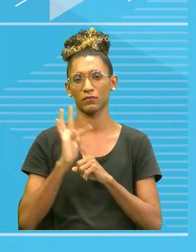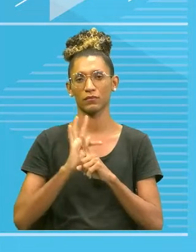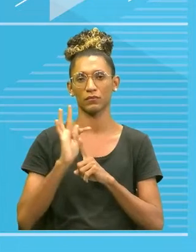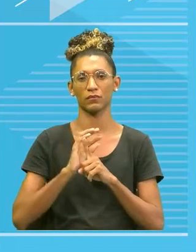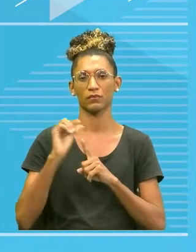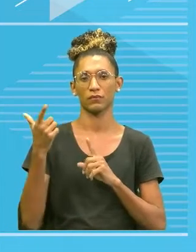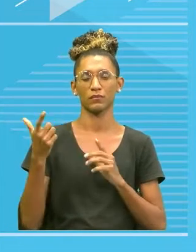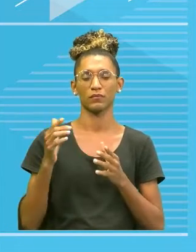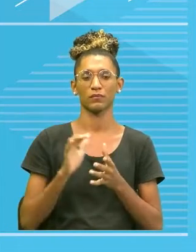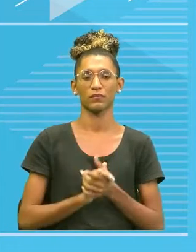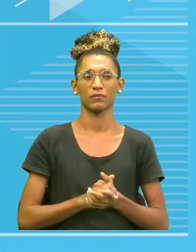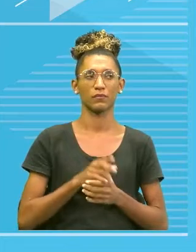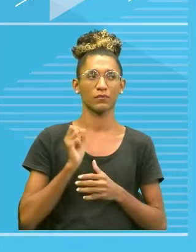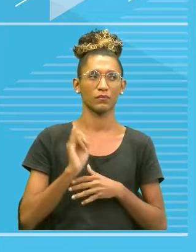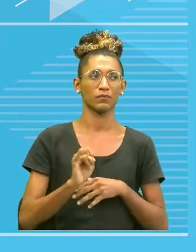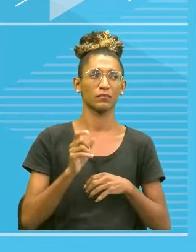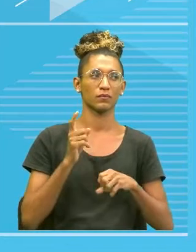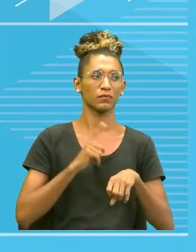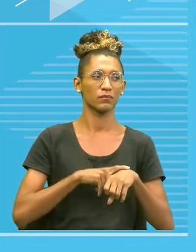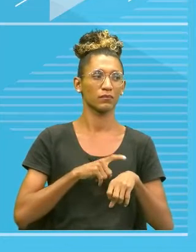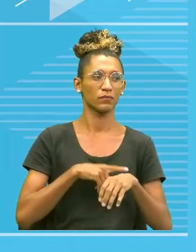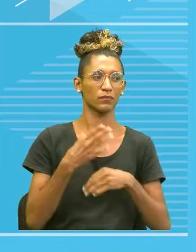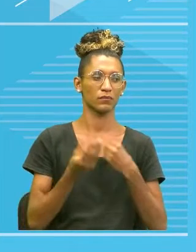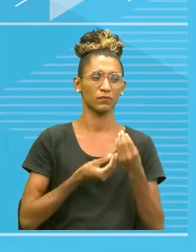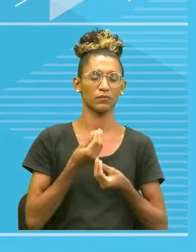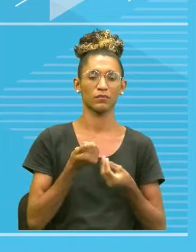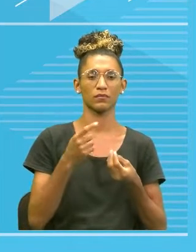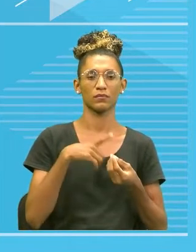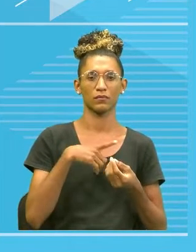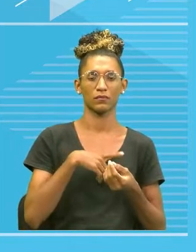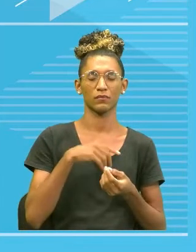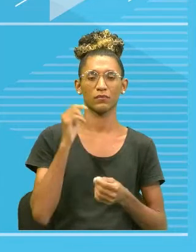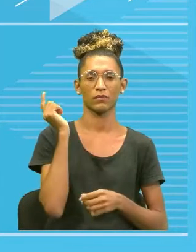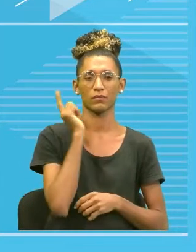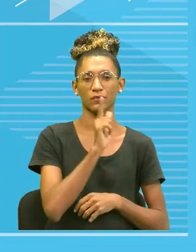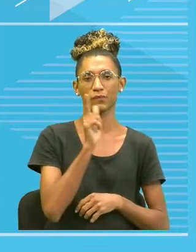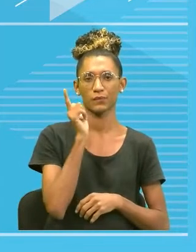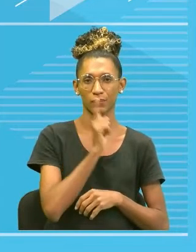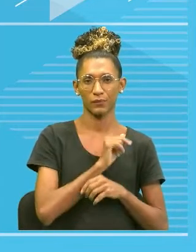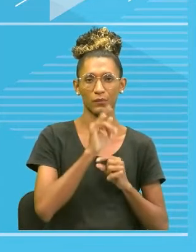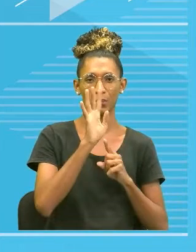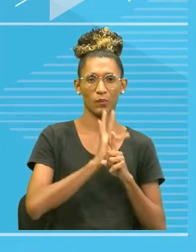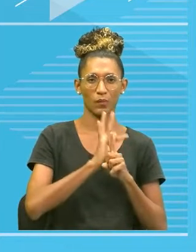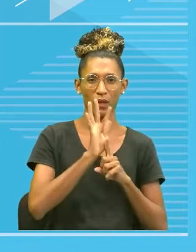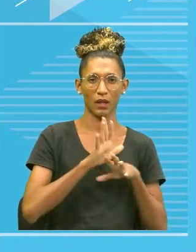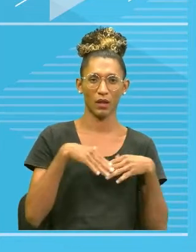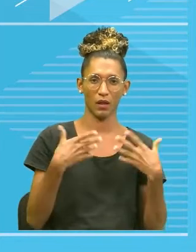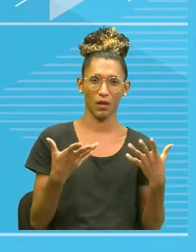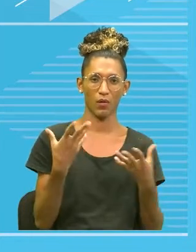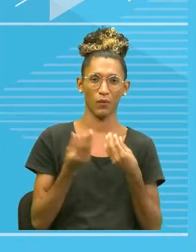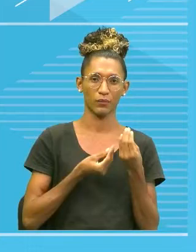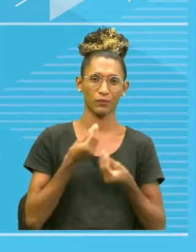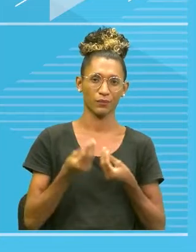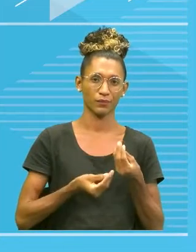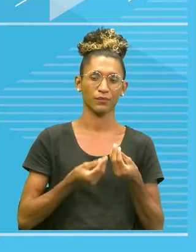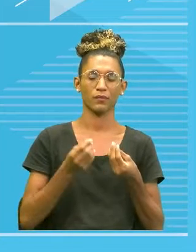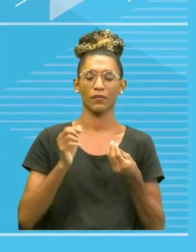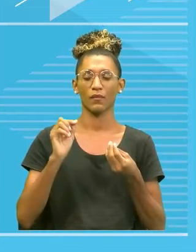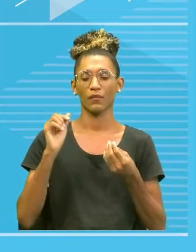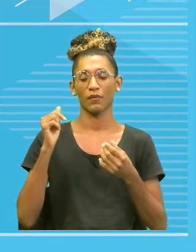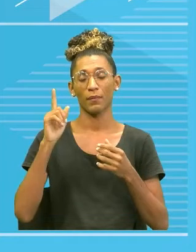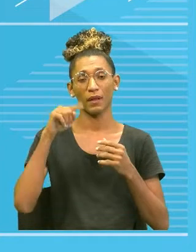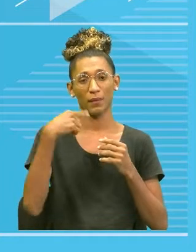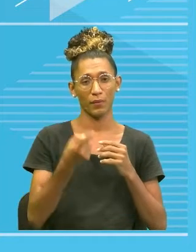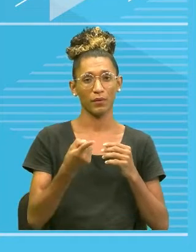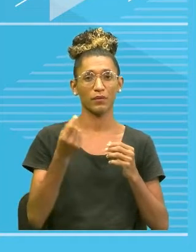assim. Se num determinado momento ele está tendo um ganho de temperatura, para compensar isso, depois ele vai ter que perder essa